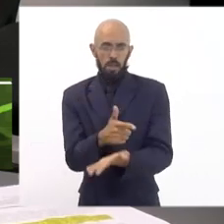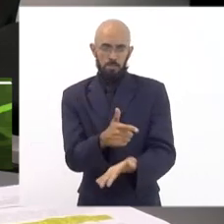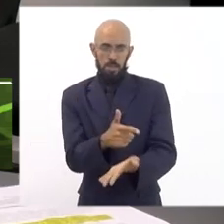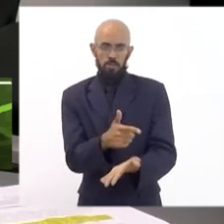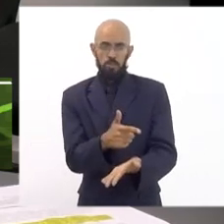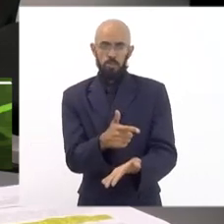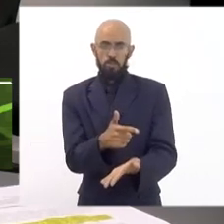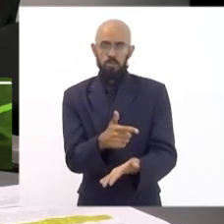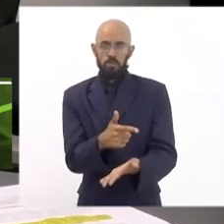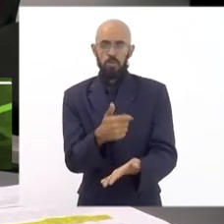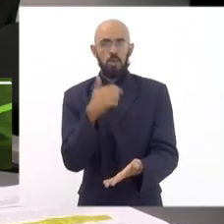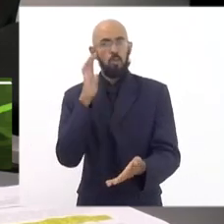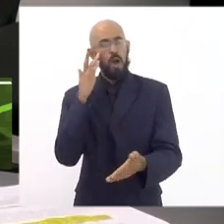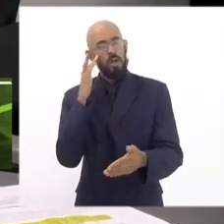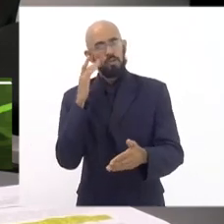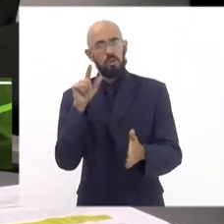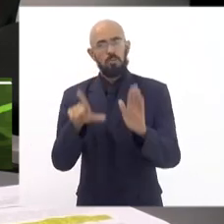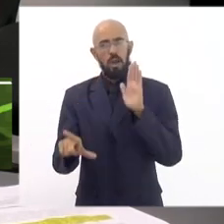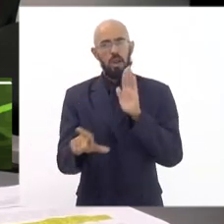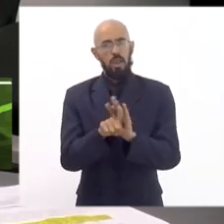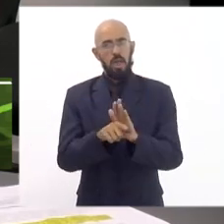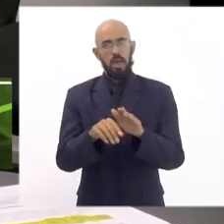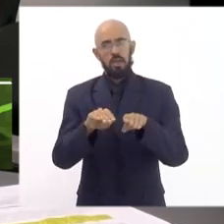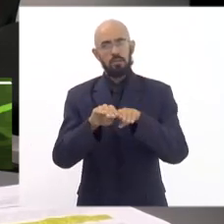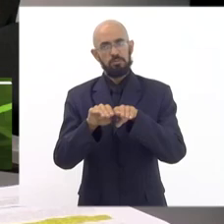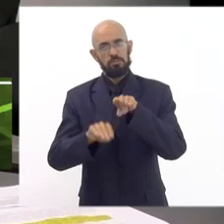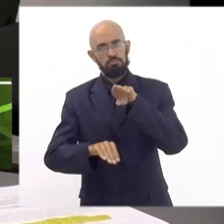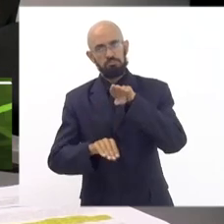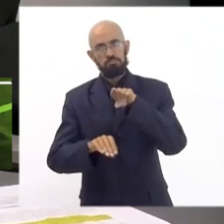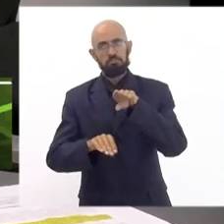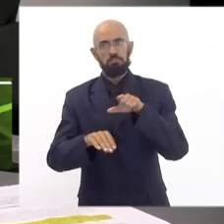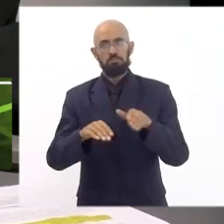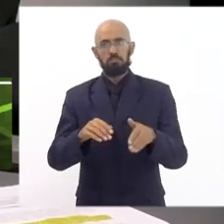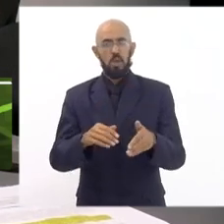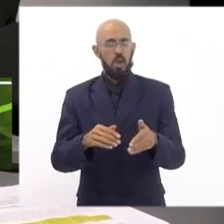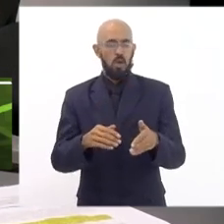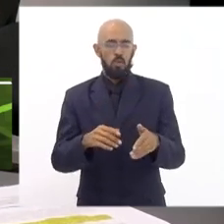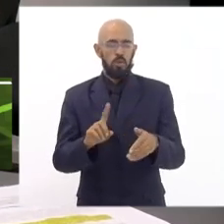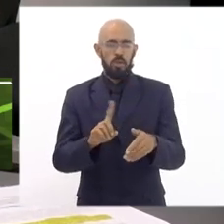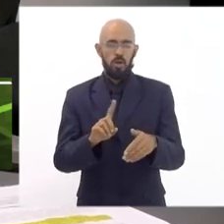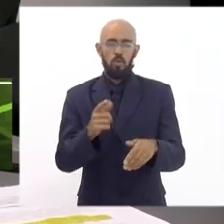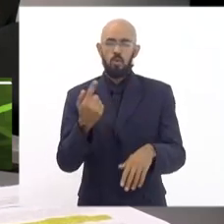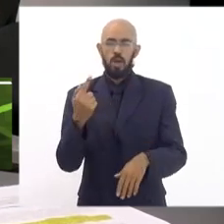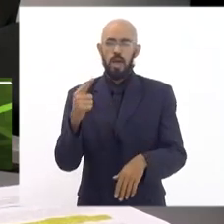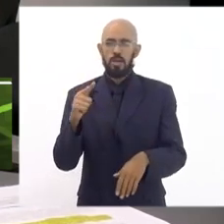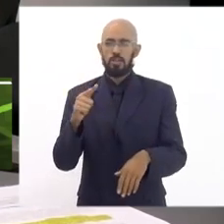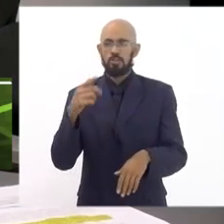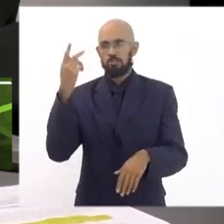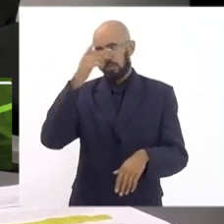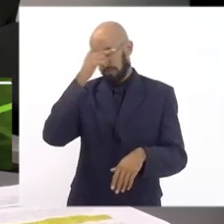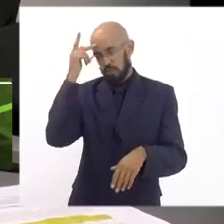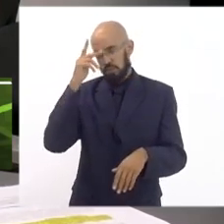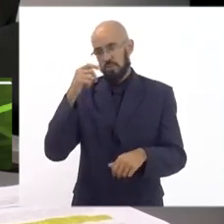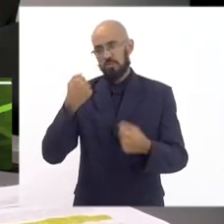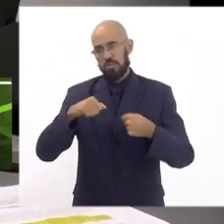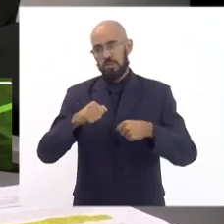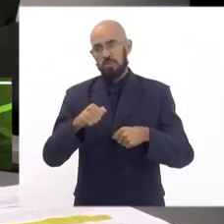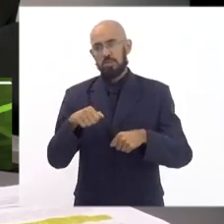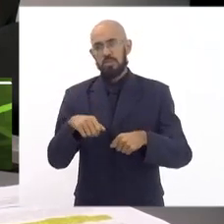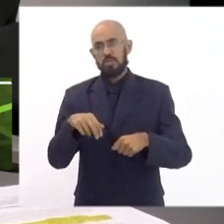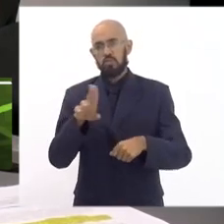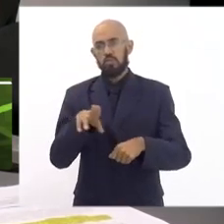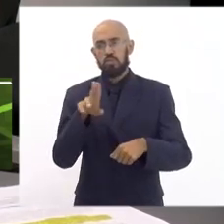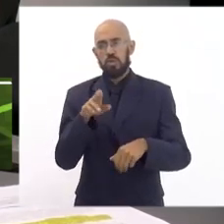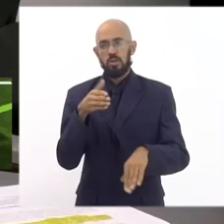lei desigual, é uma lei excludente, que não garante, de fato, que aqueles que deveriam se beneficiar